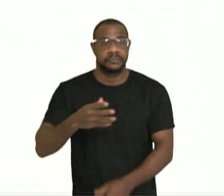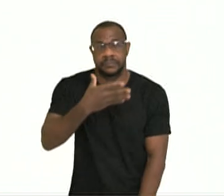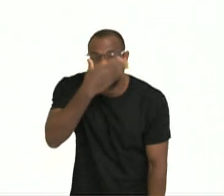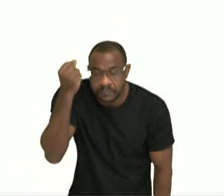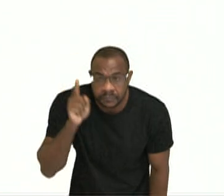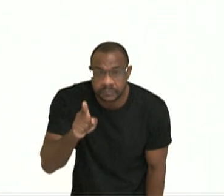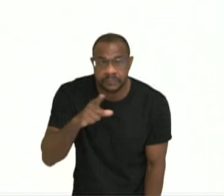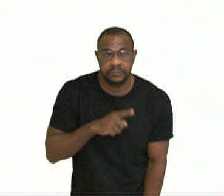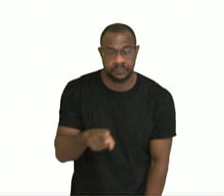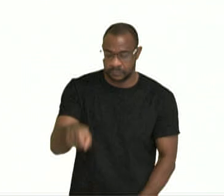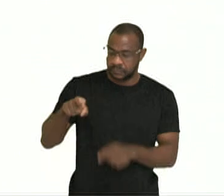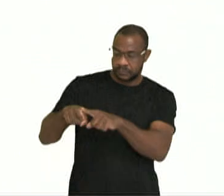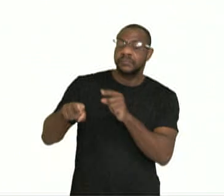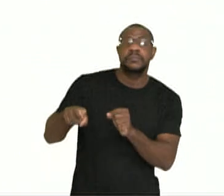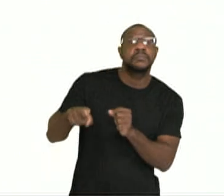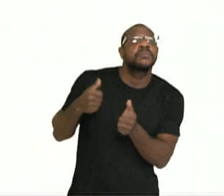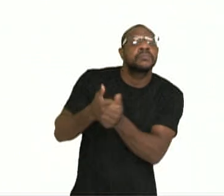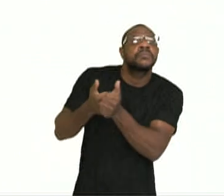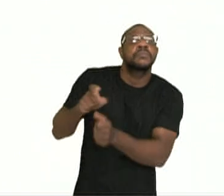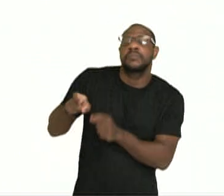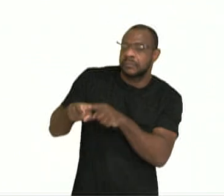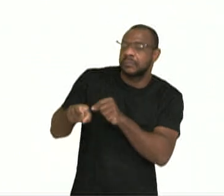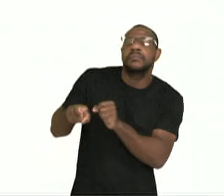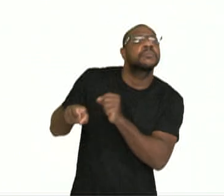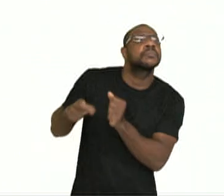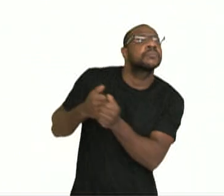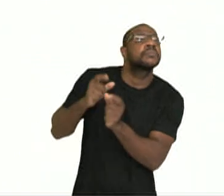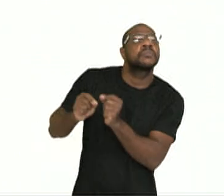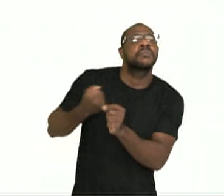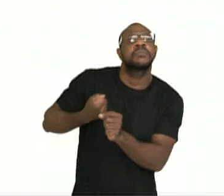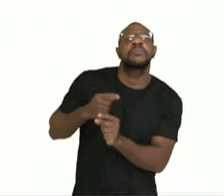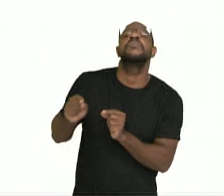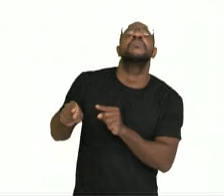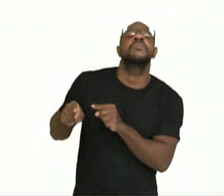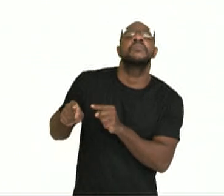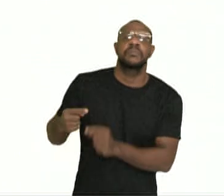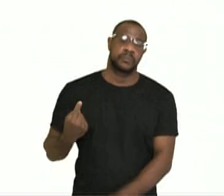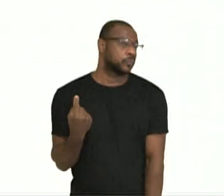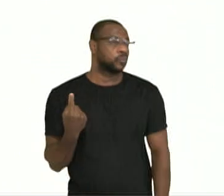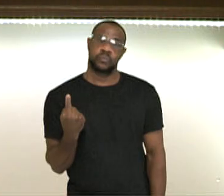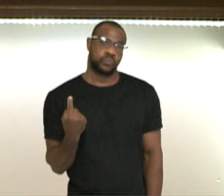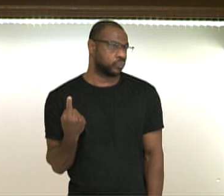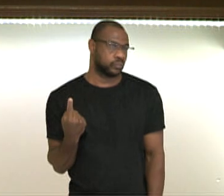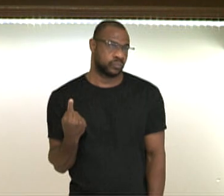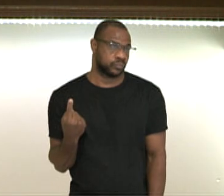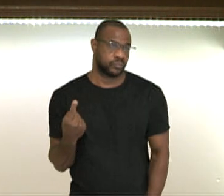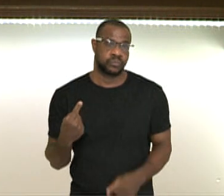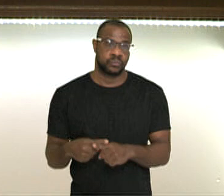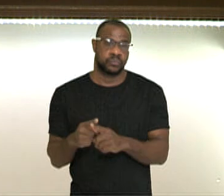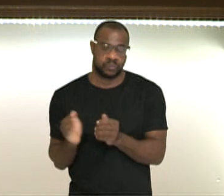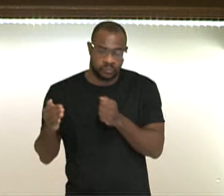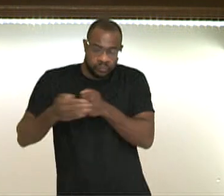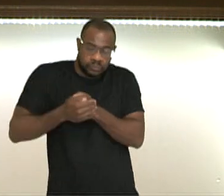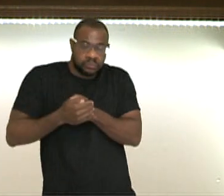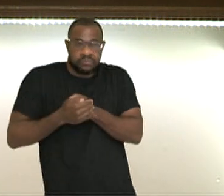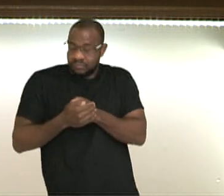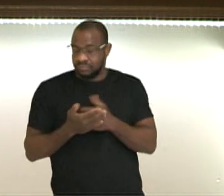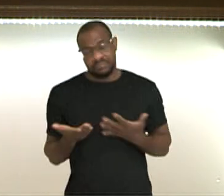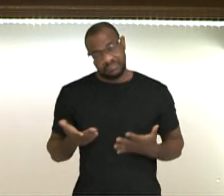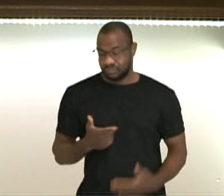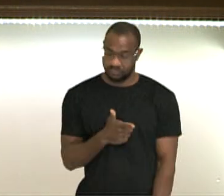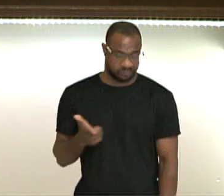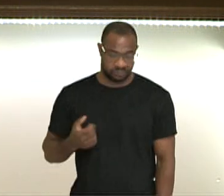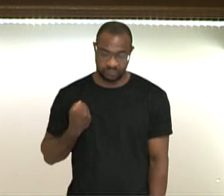aqui que vale x, quem é o número que acompanha? O número que acompanha é o 1. Por que é 1? Porque não tem número nenhum.